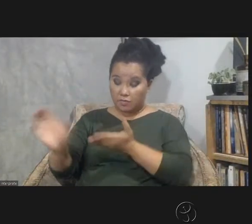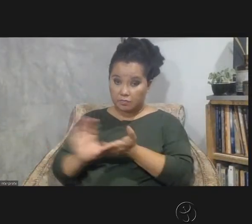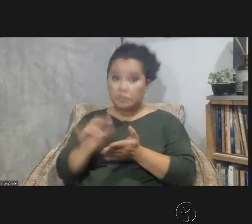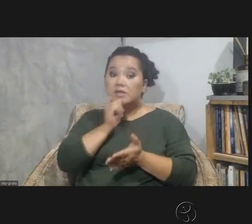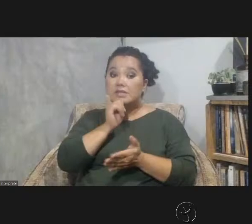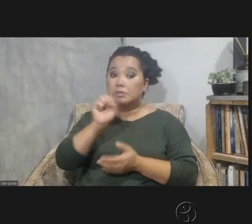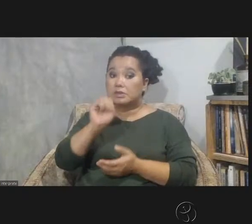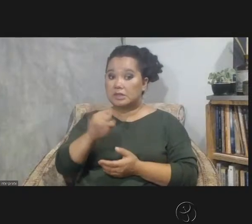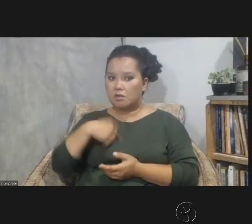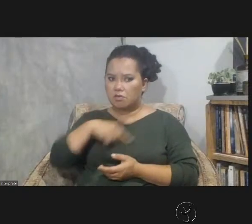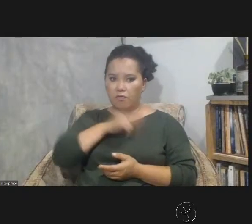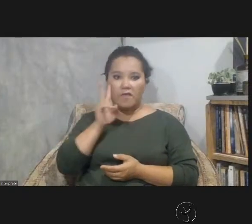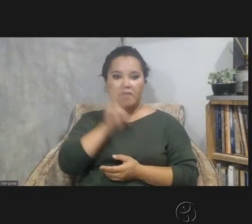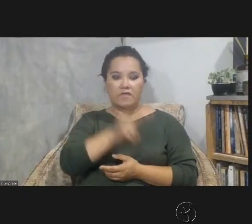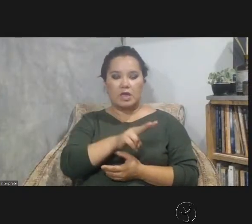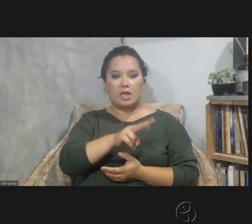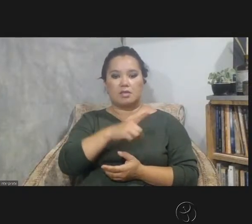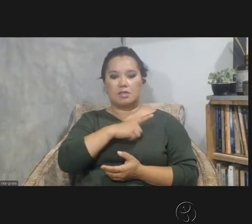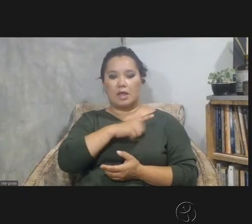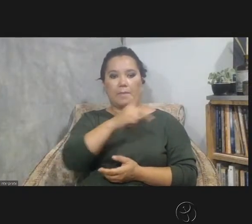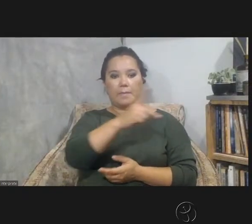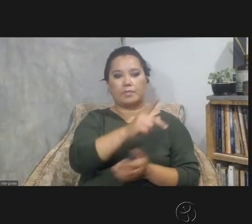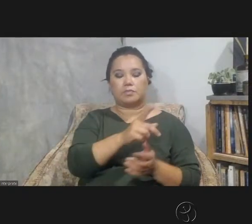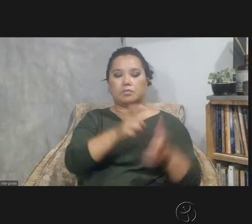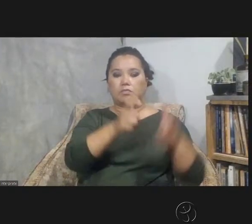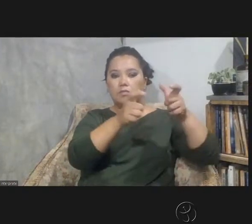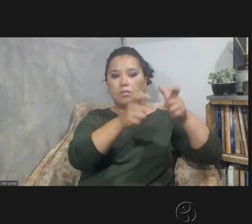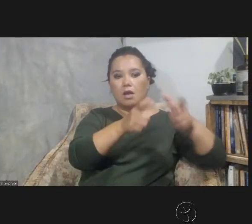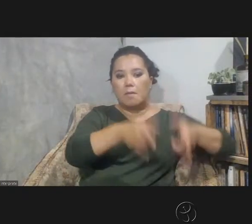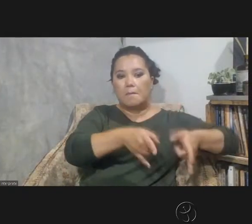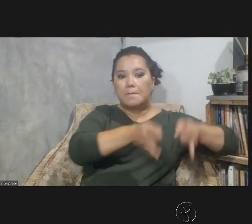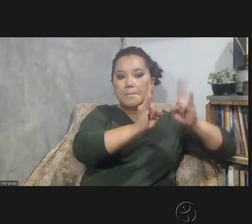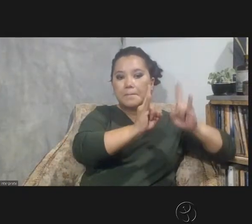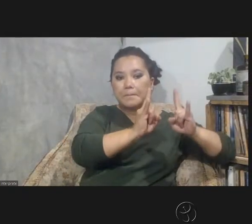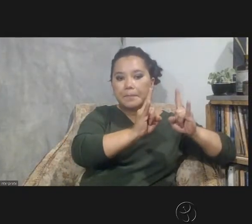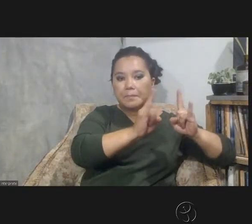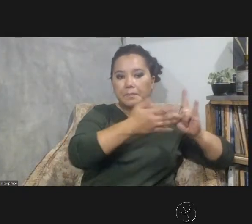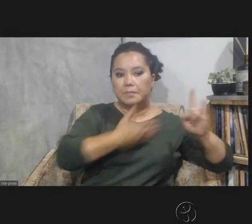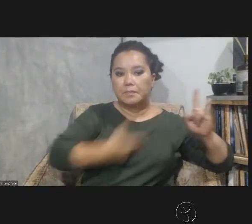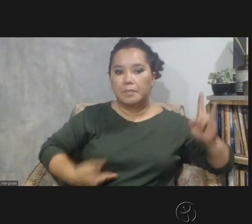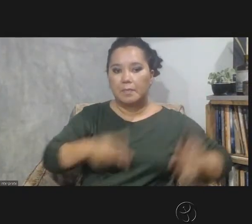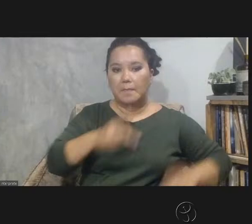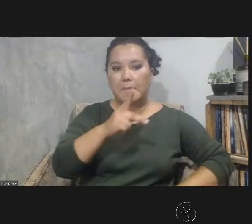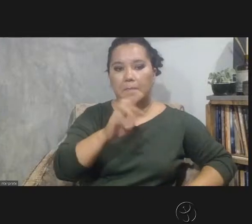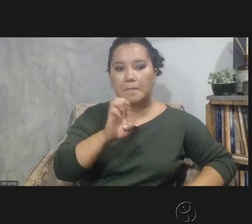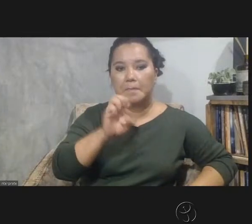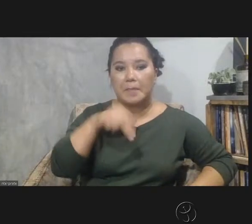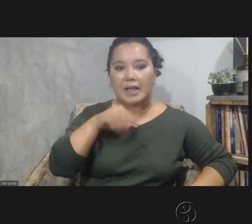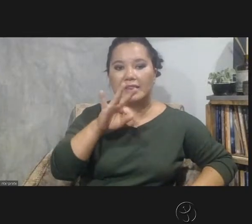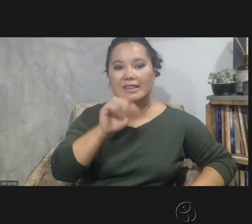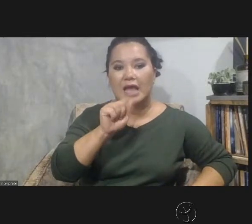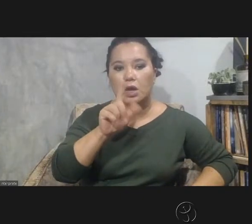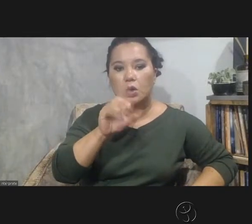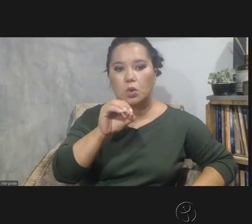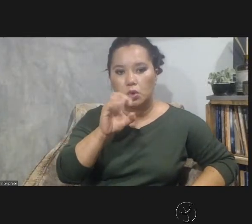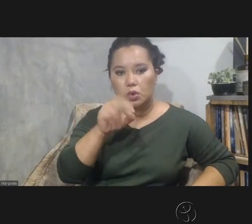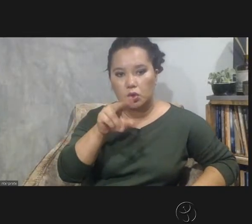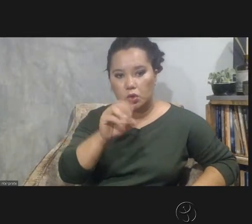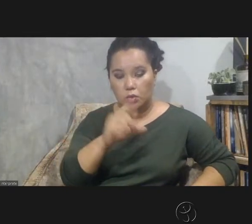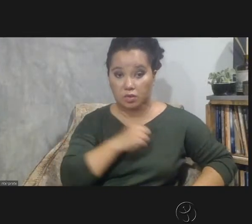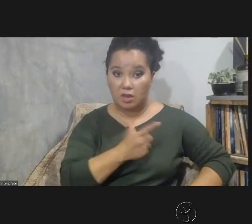governamental para questões públicas, para promover a pesquisa, as